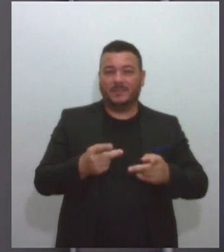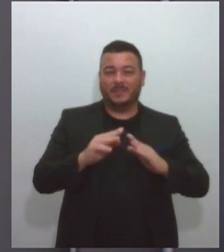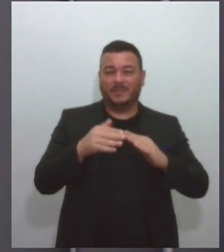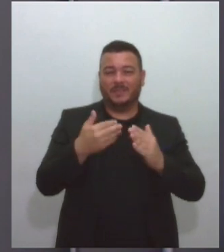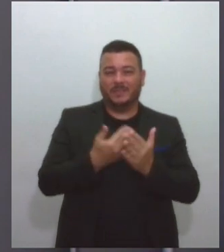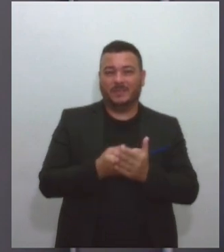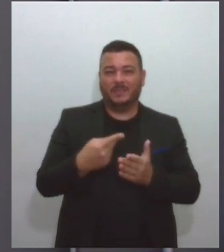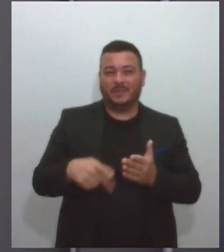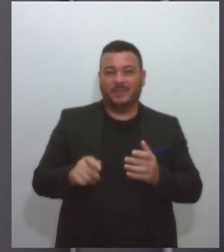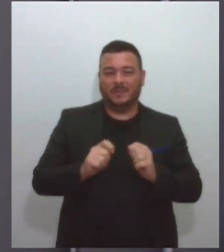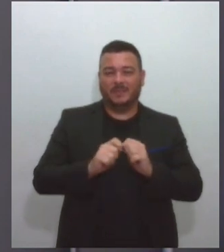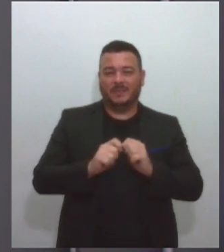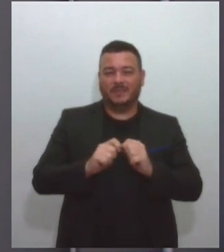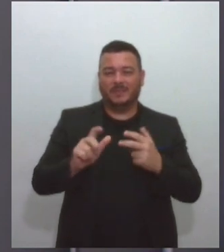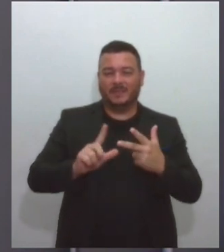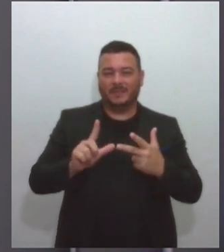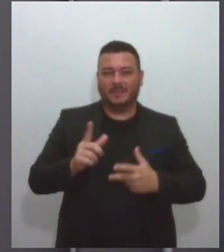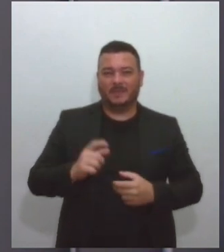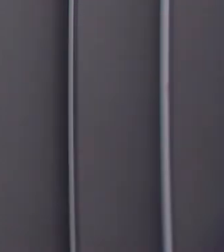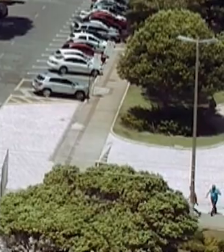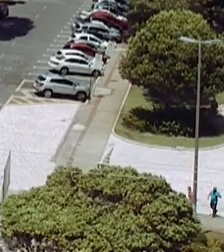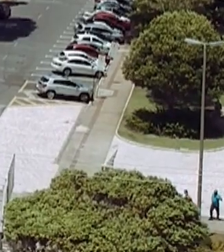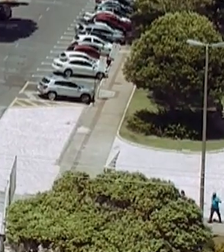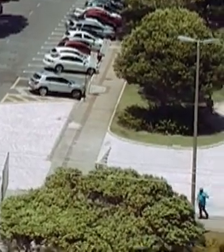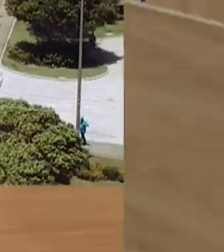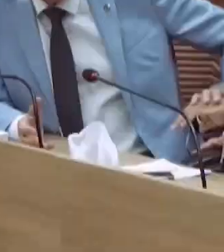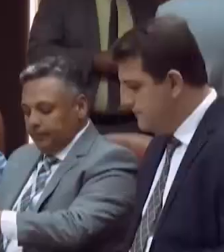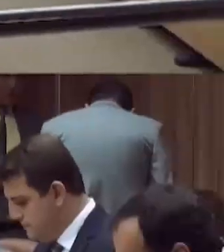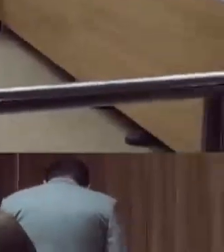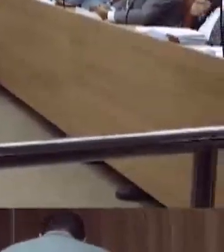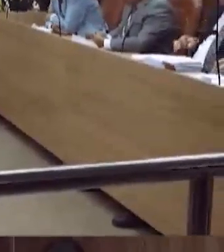Legislativo. Voltamos em instantes.